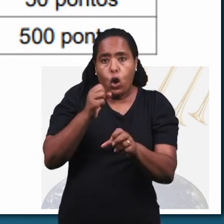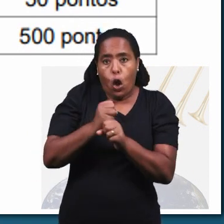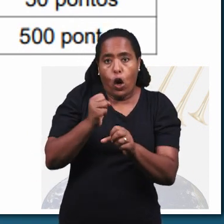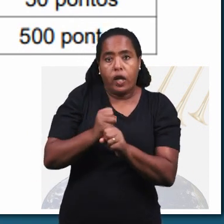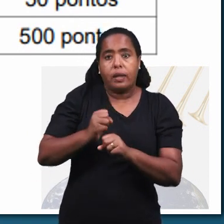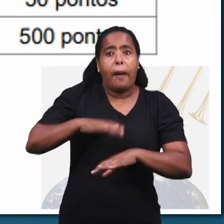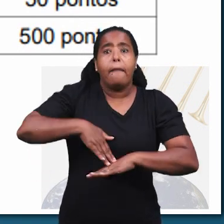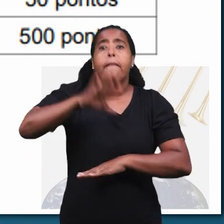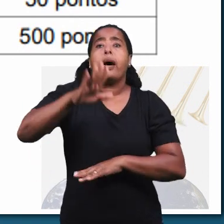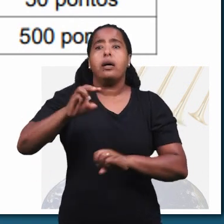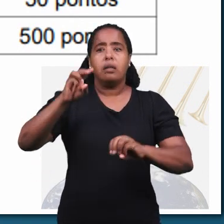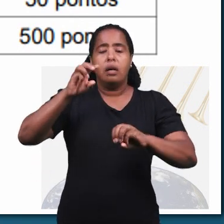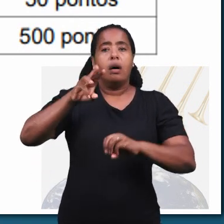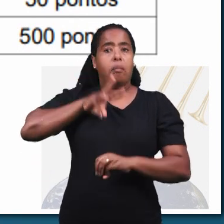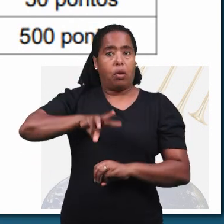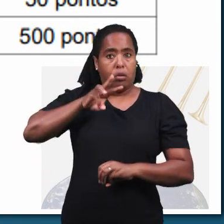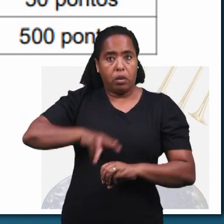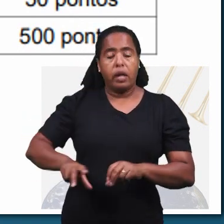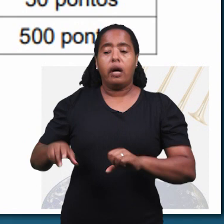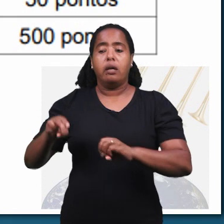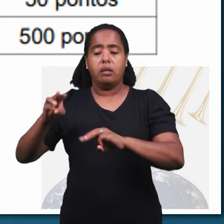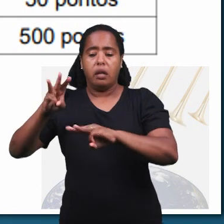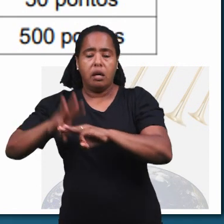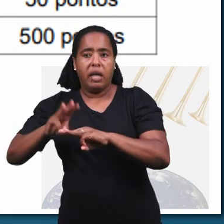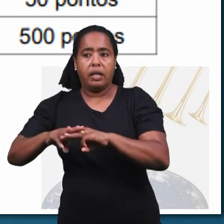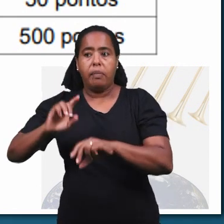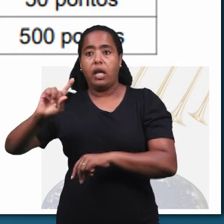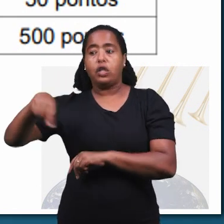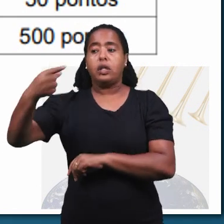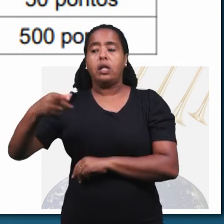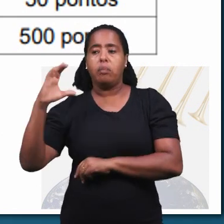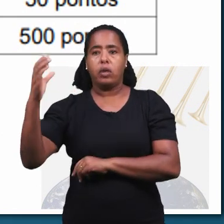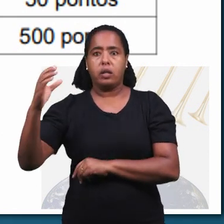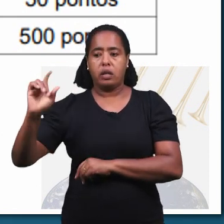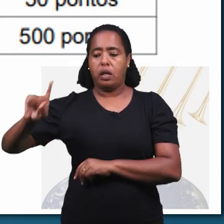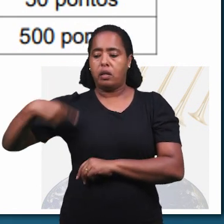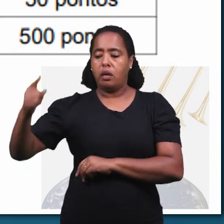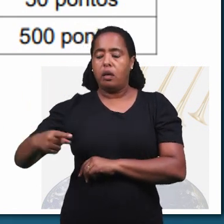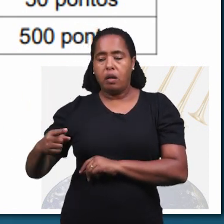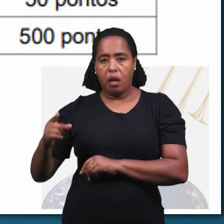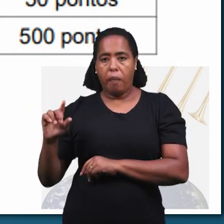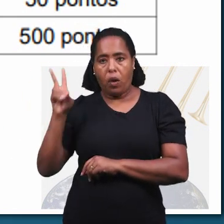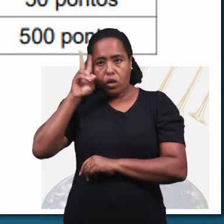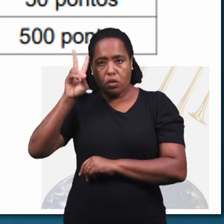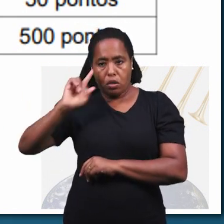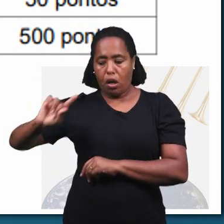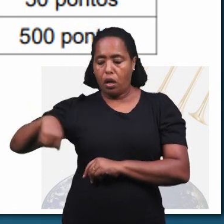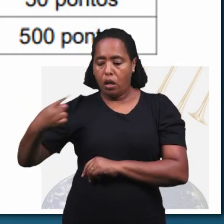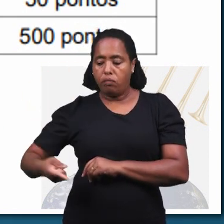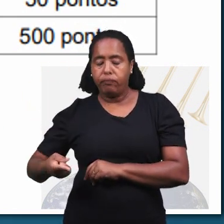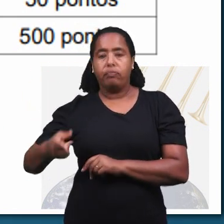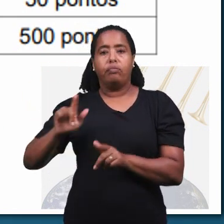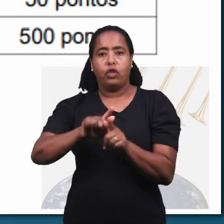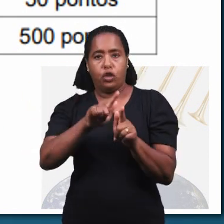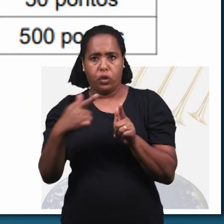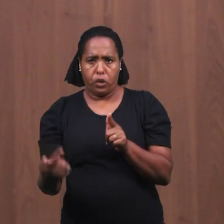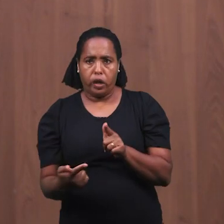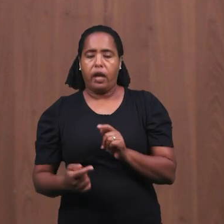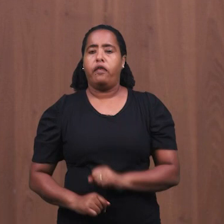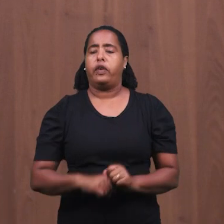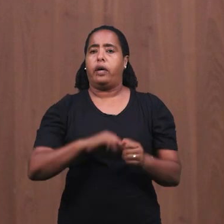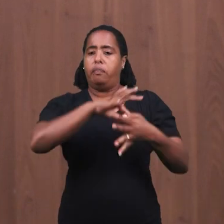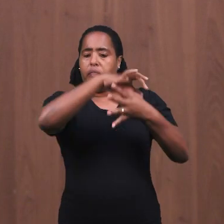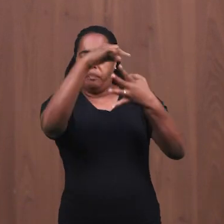língua portuguesa e matemática, seguida por ciência, história e geografia. A partir destes elementos